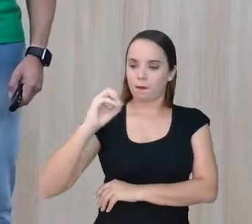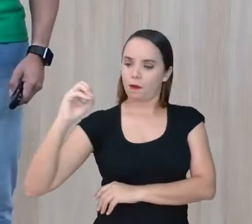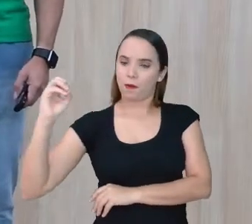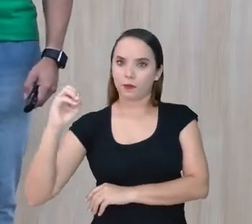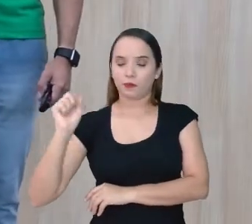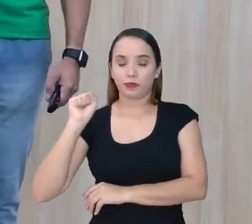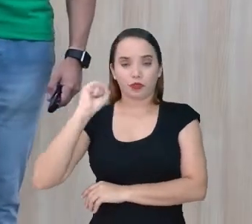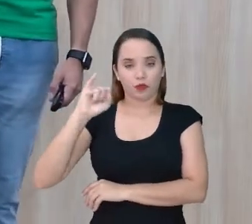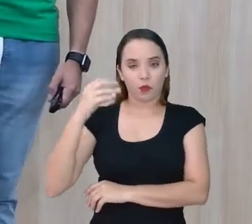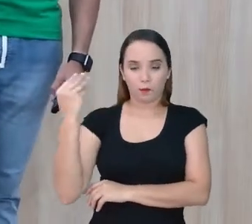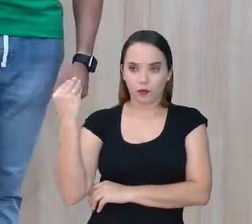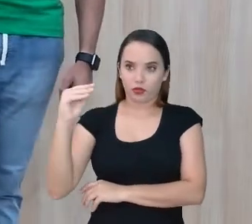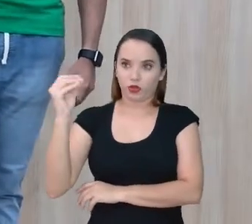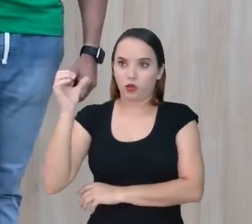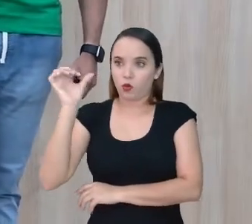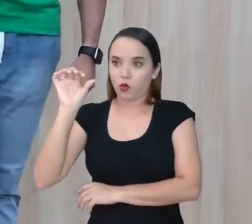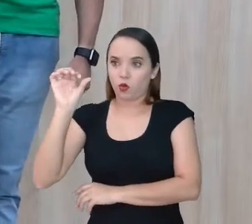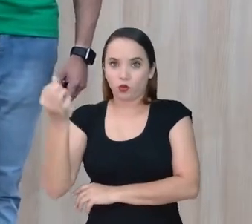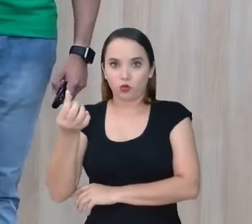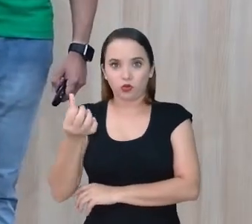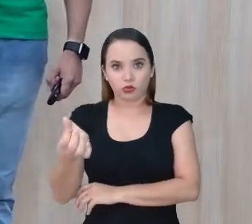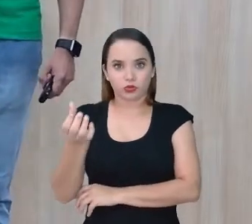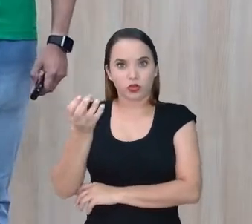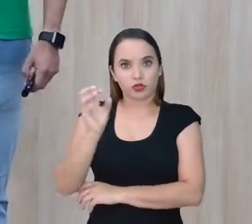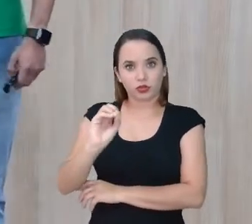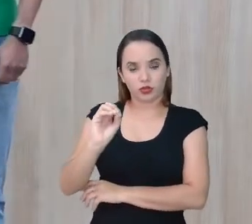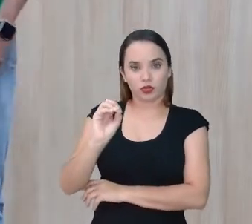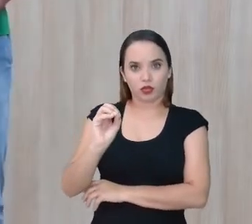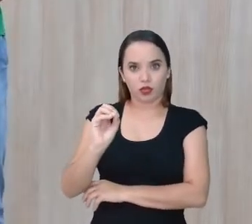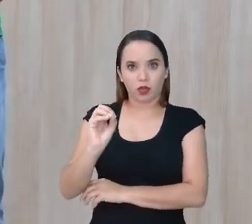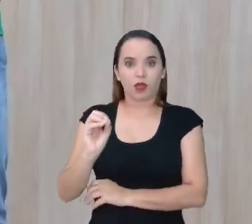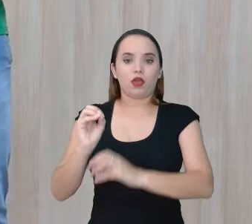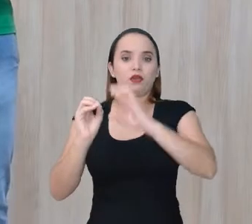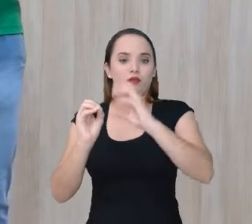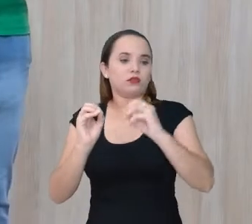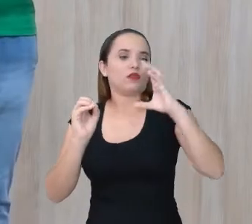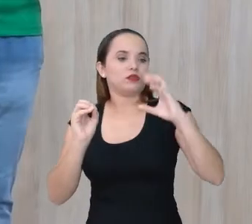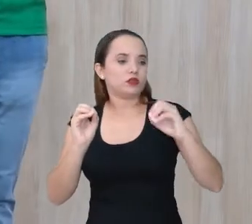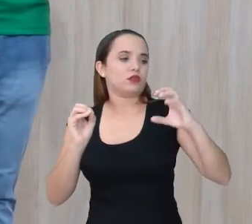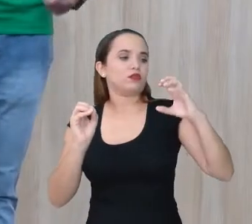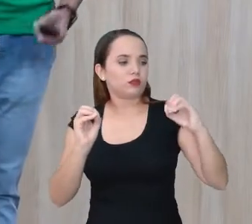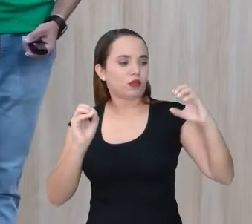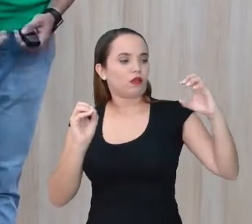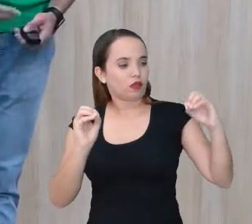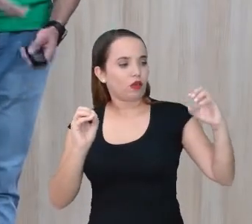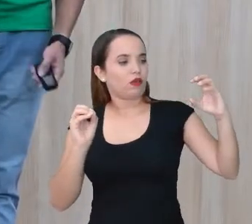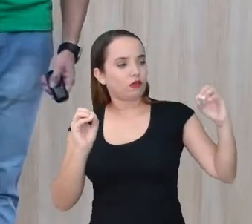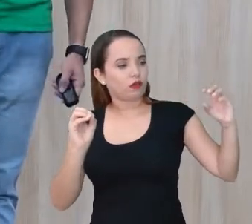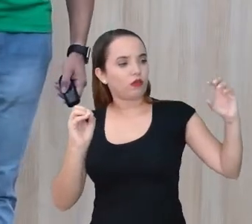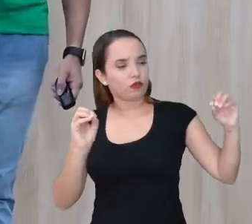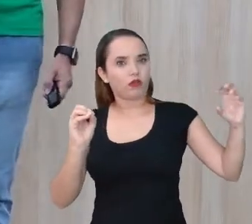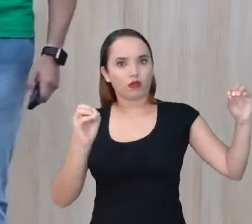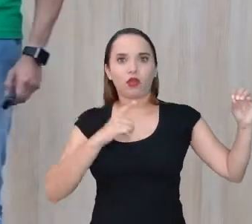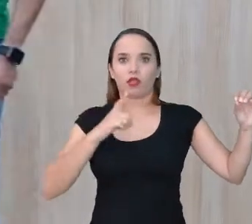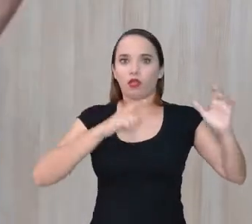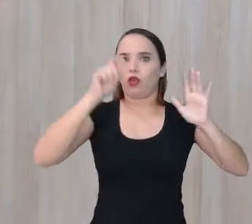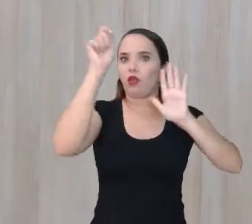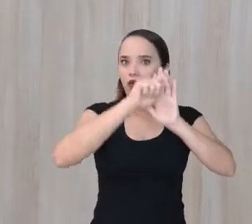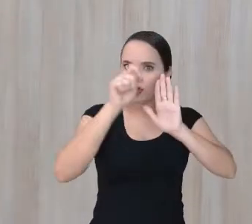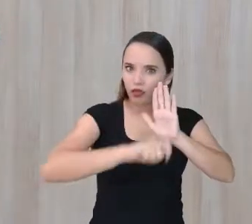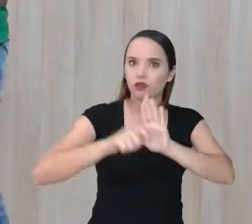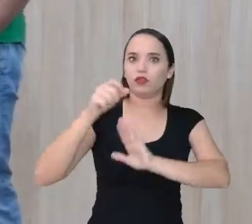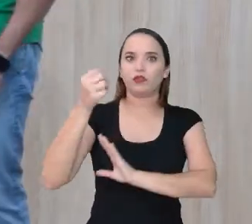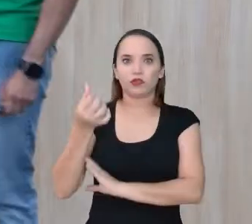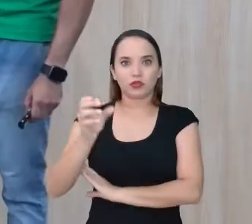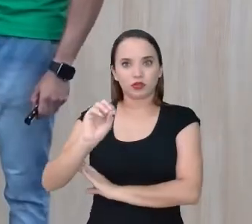e depois do 60 eu adiciono aí 6 zeros, eu tenho aí a escrita do número 60